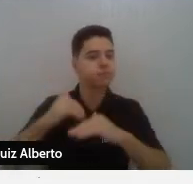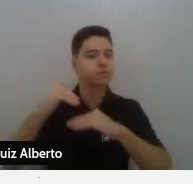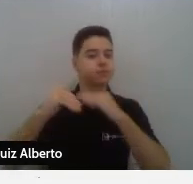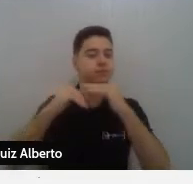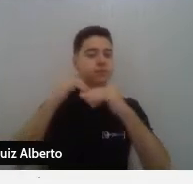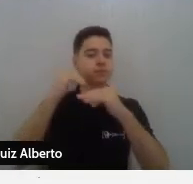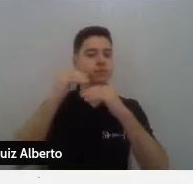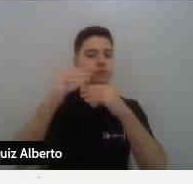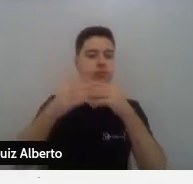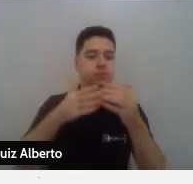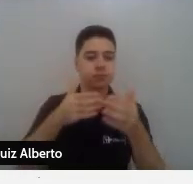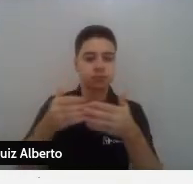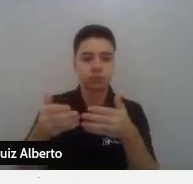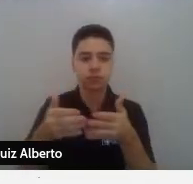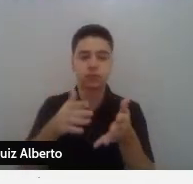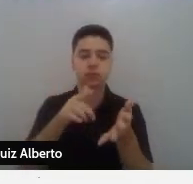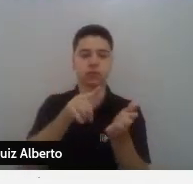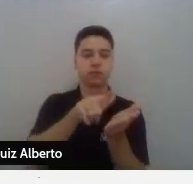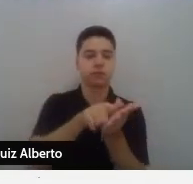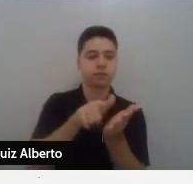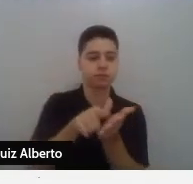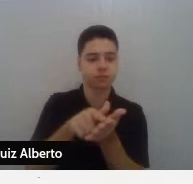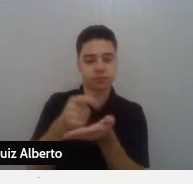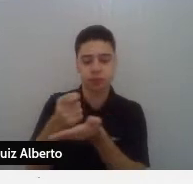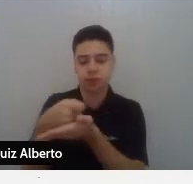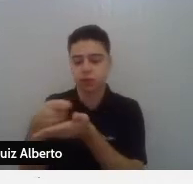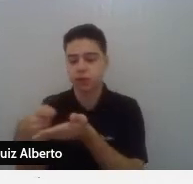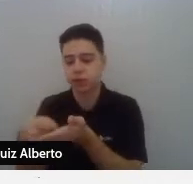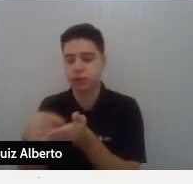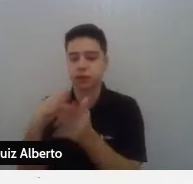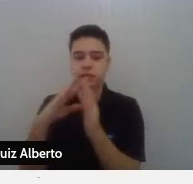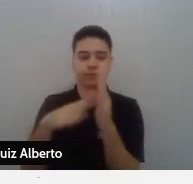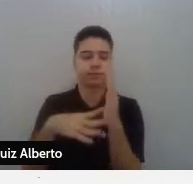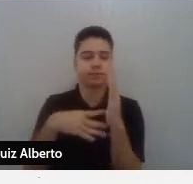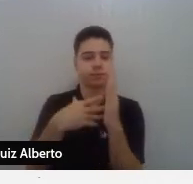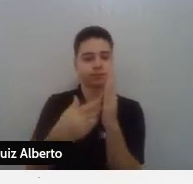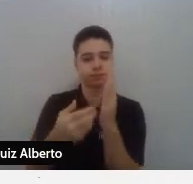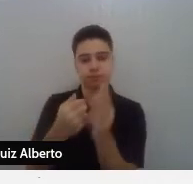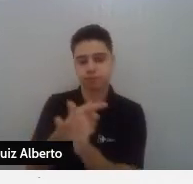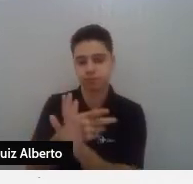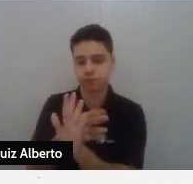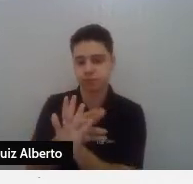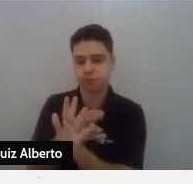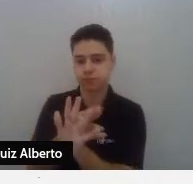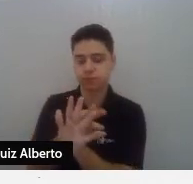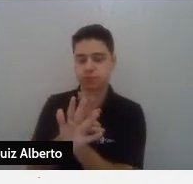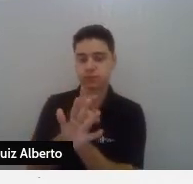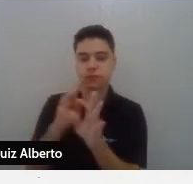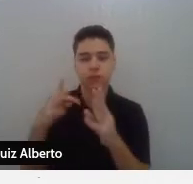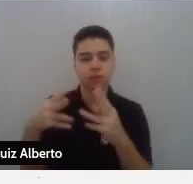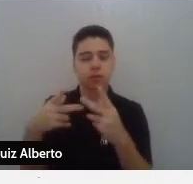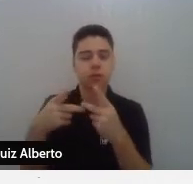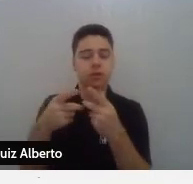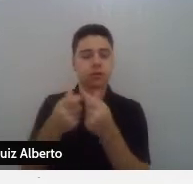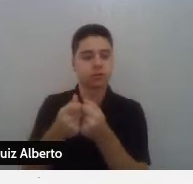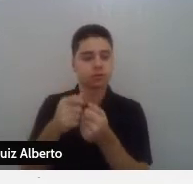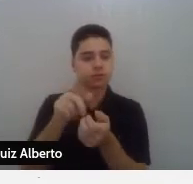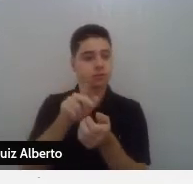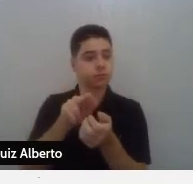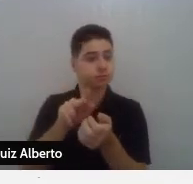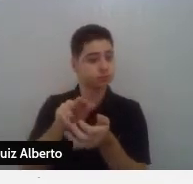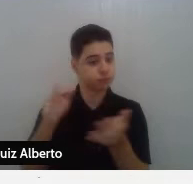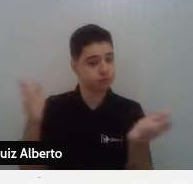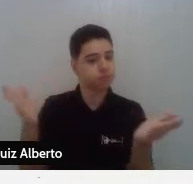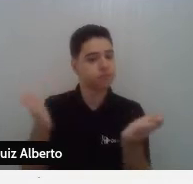tanto o papel, a escrita, a tinta, as tintas, né? Como a gente vê hoje, a tinta